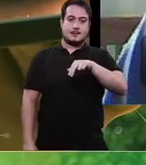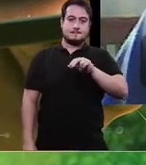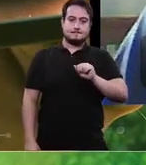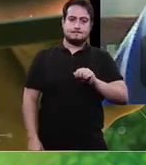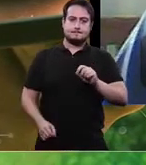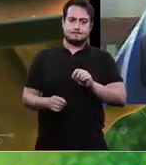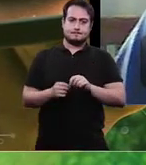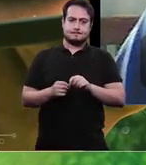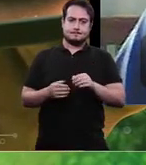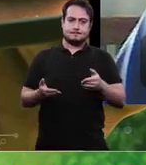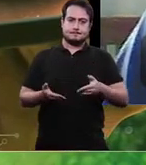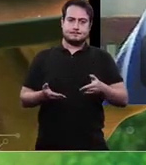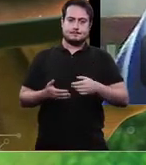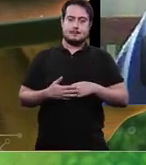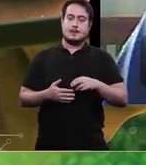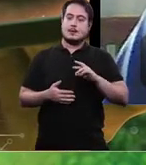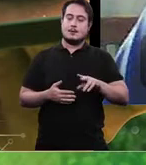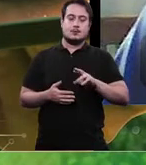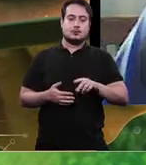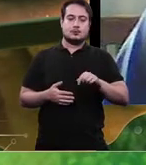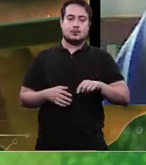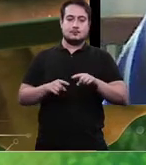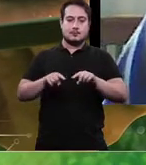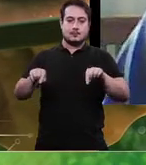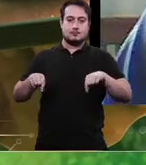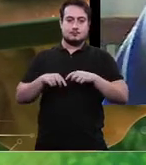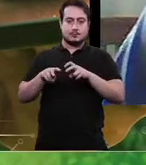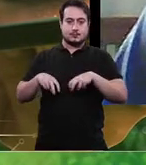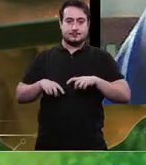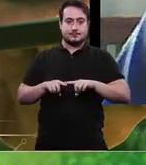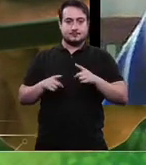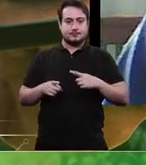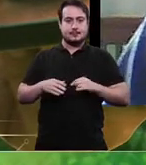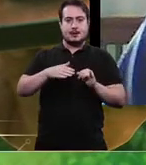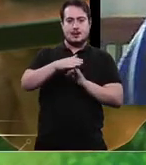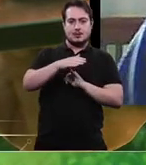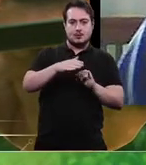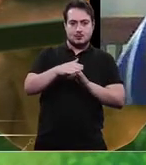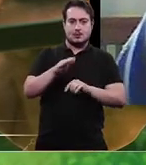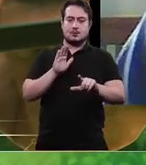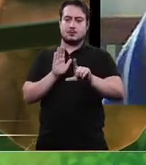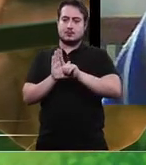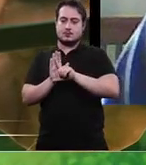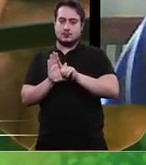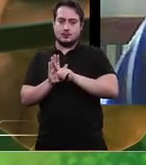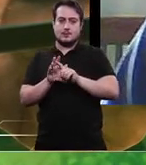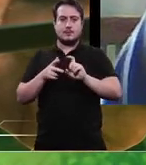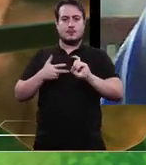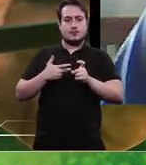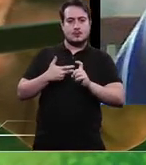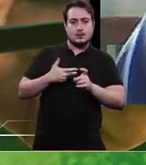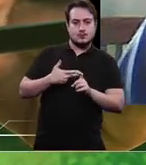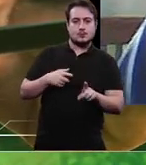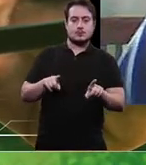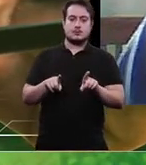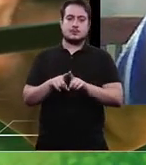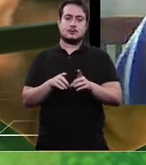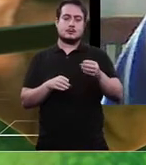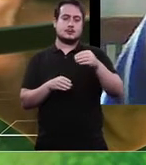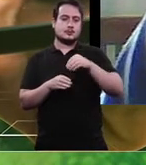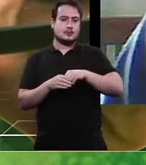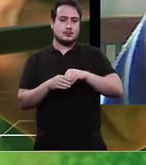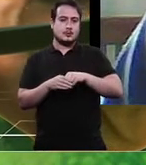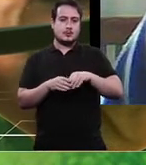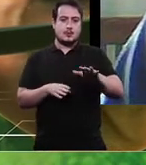desempenhando, não só em campo, mas questões institucionais, legislativas, no executivo, dentro